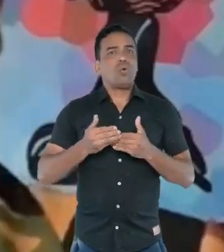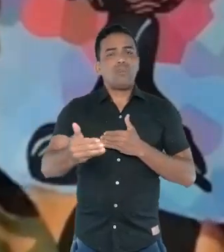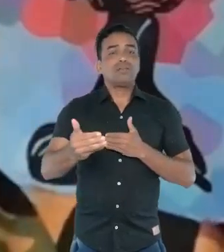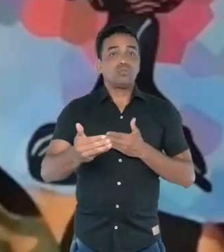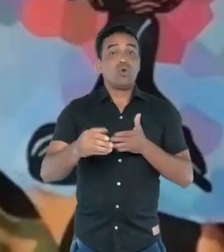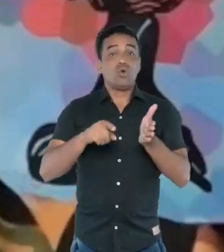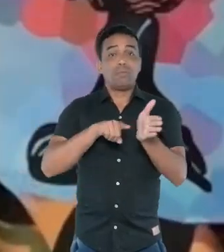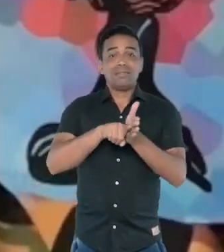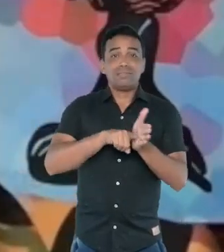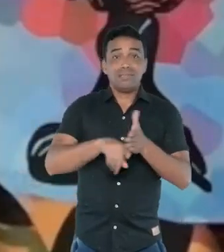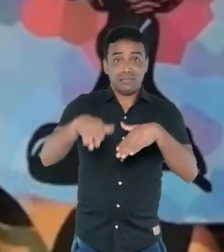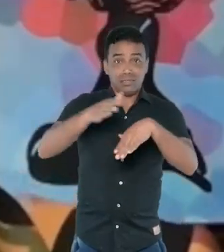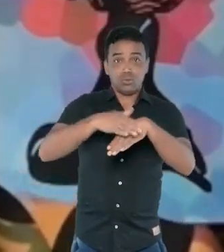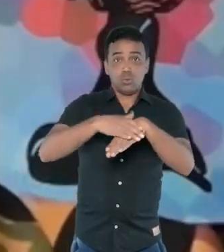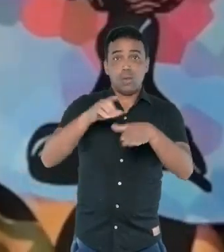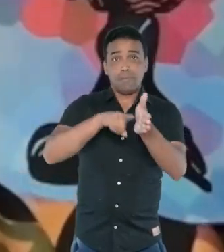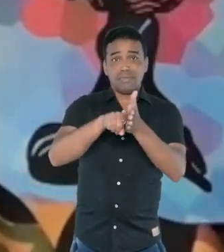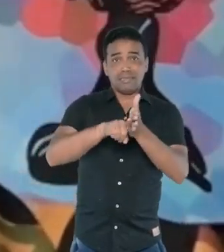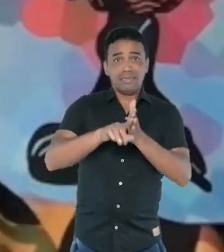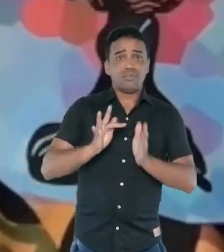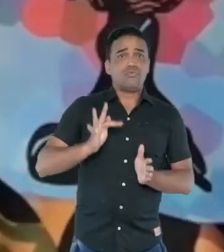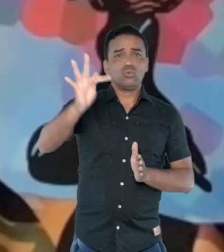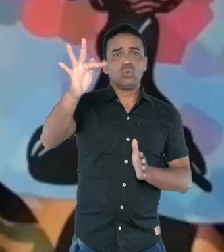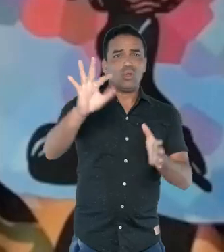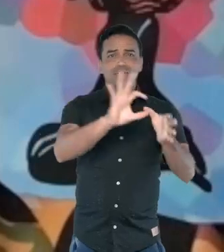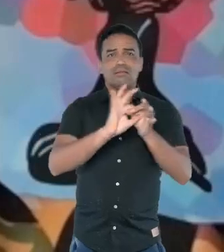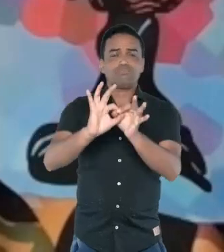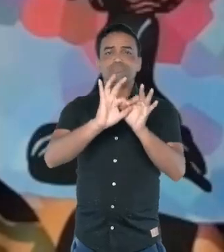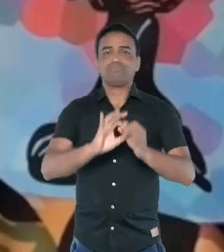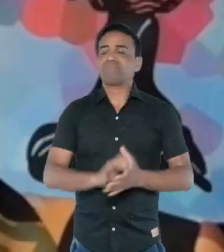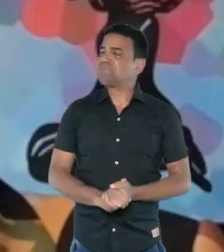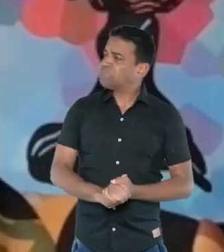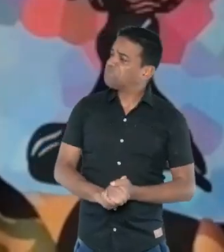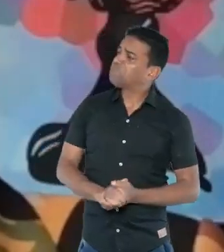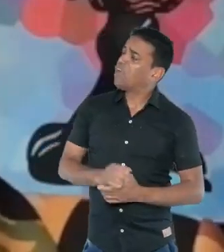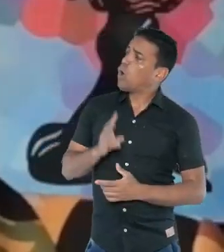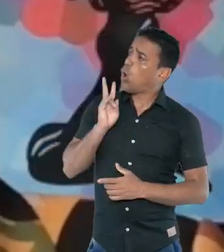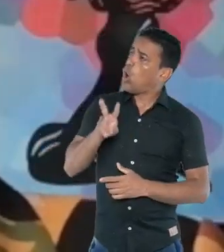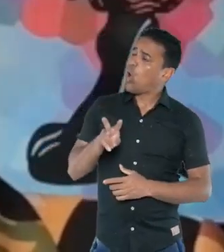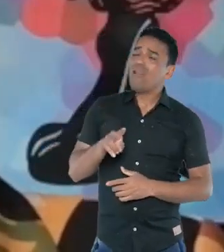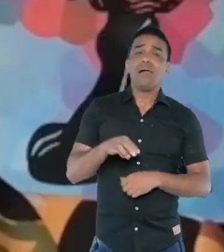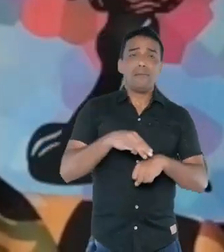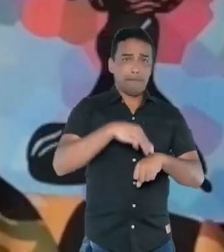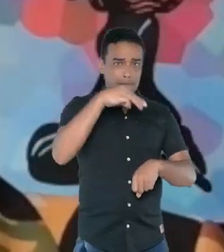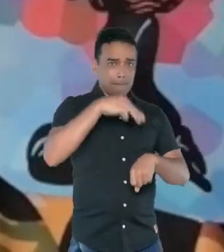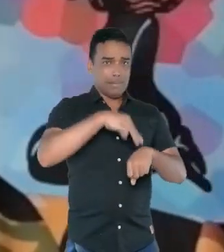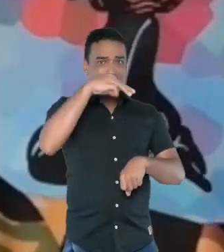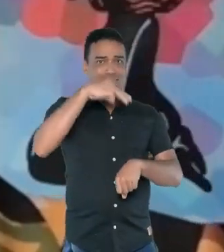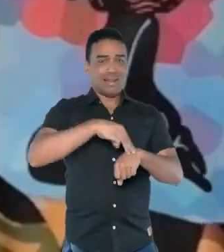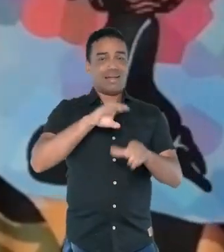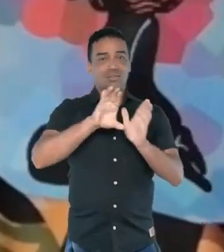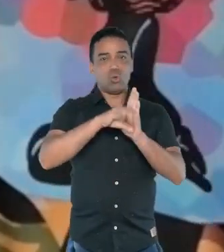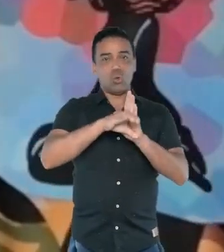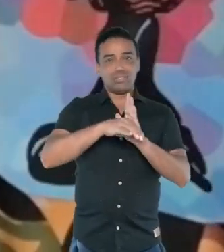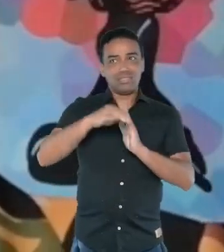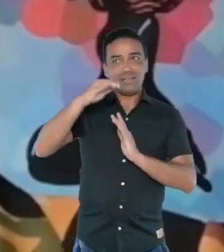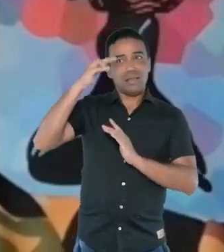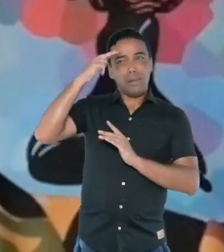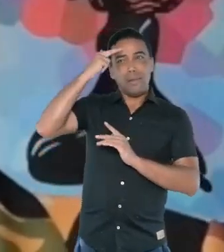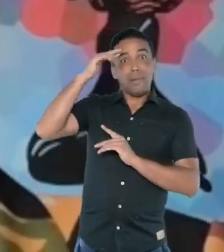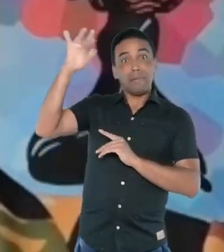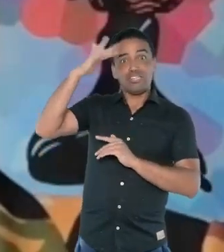de futuro, essa conexão? E eu falei: olha, né, no mestrado tem um conceito chamado imaginação